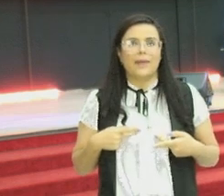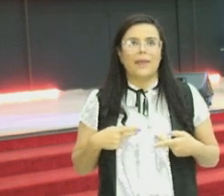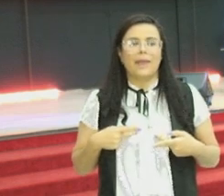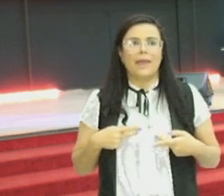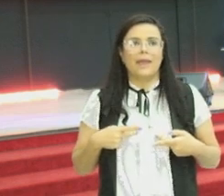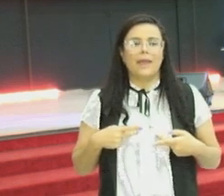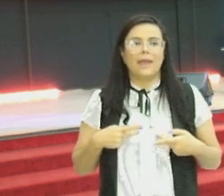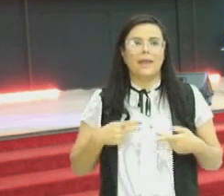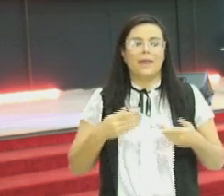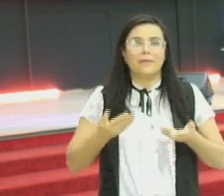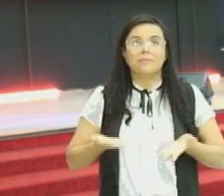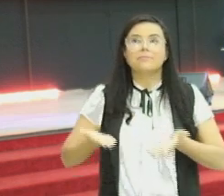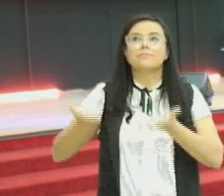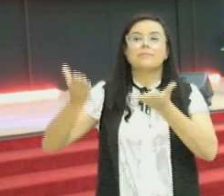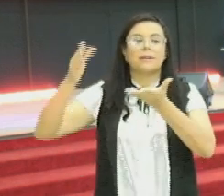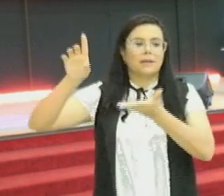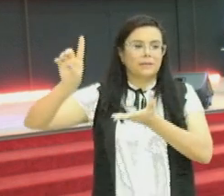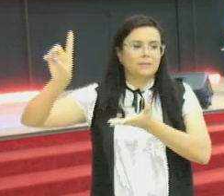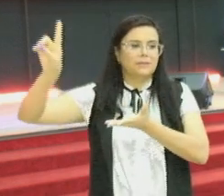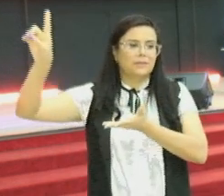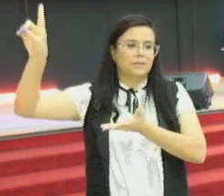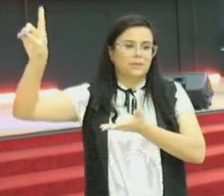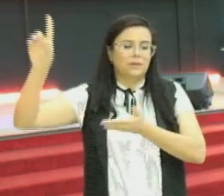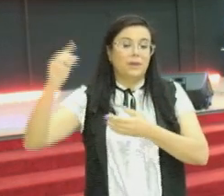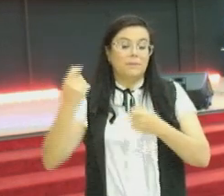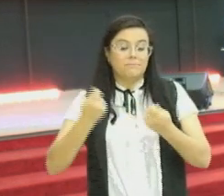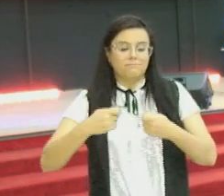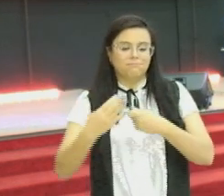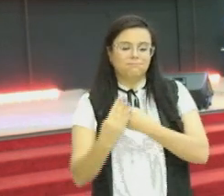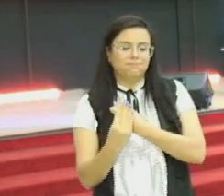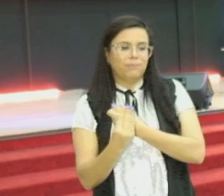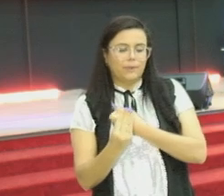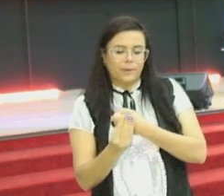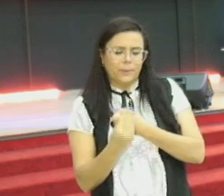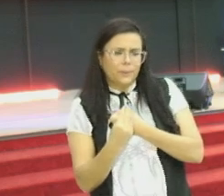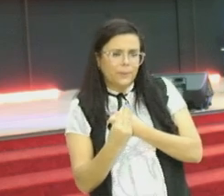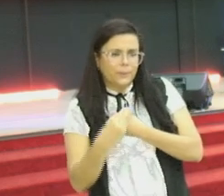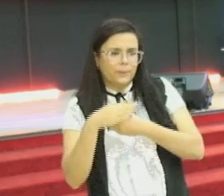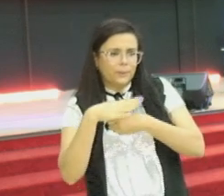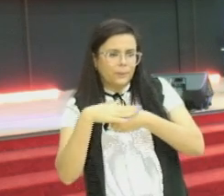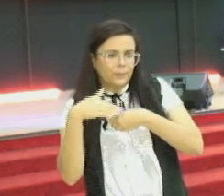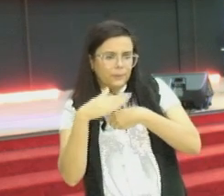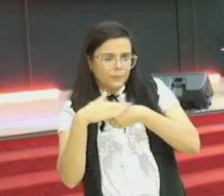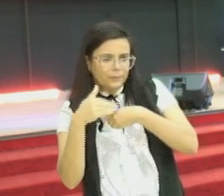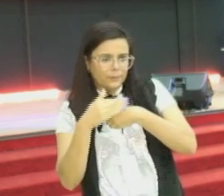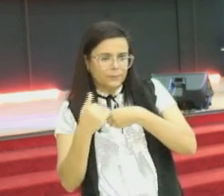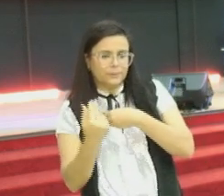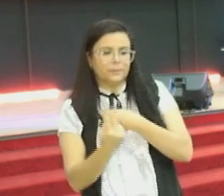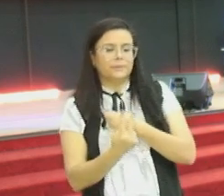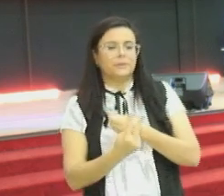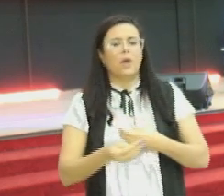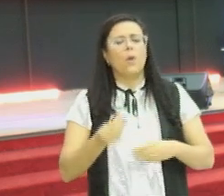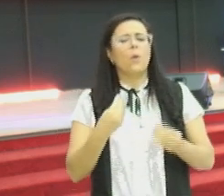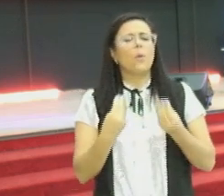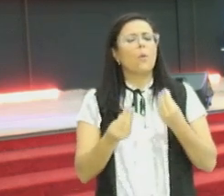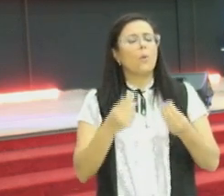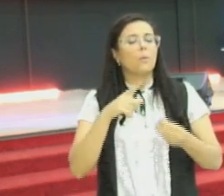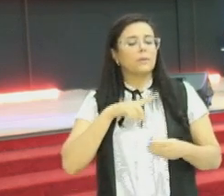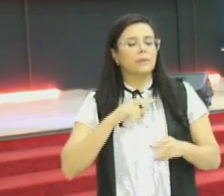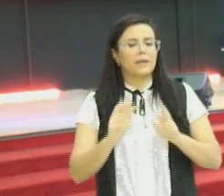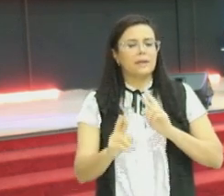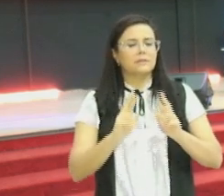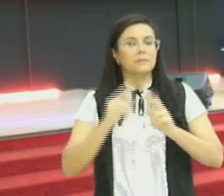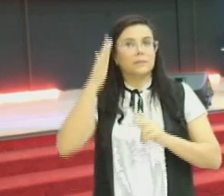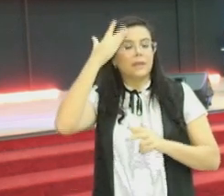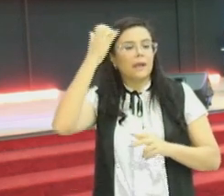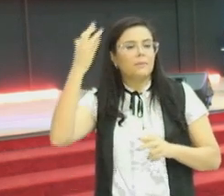Como que eu aprendo a perdoar, pastor? Tenha sensibilidade e sabedoria com os relacionamentos. Segundo lugar, se você